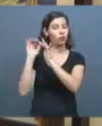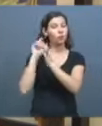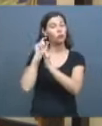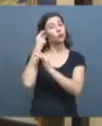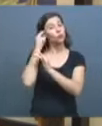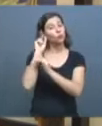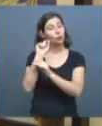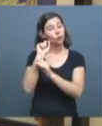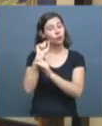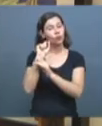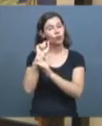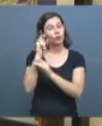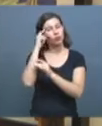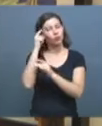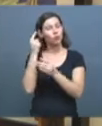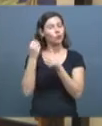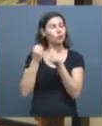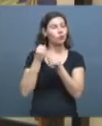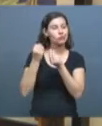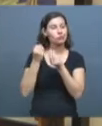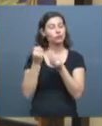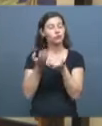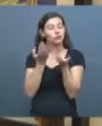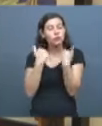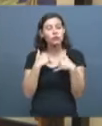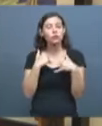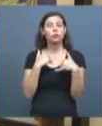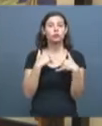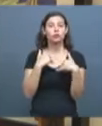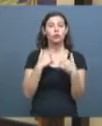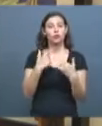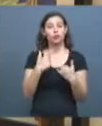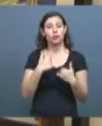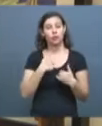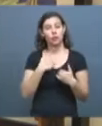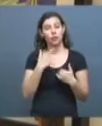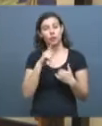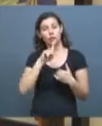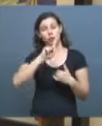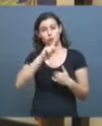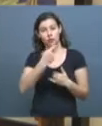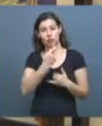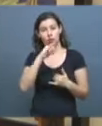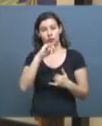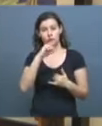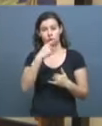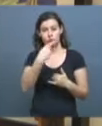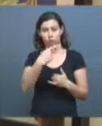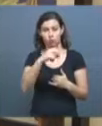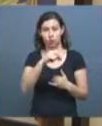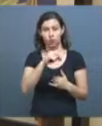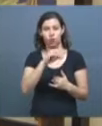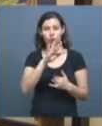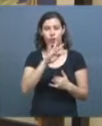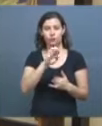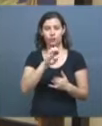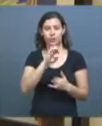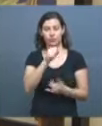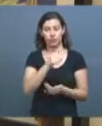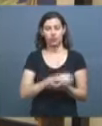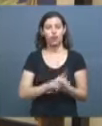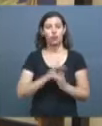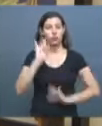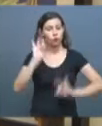inconsciente, e isso vai provocar uma ativação de uma glândula chamada hipófise. Essa hipófise libera um hormônio que vai estimular